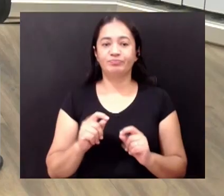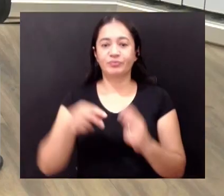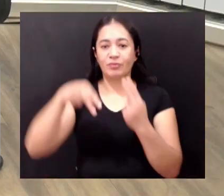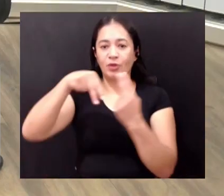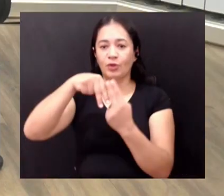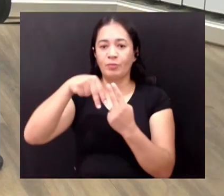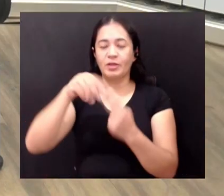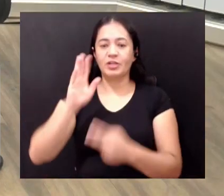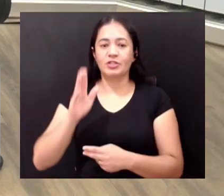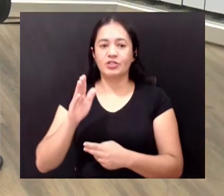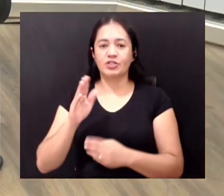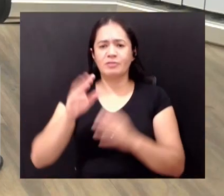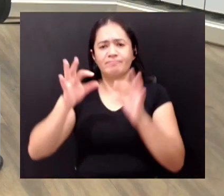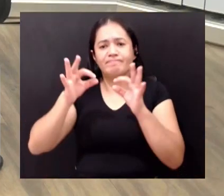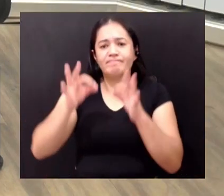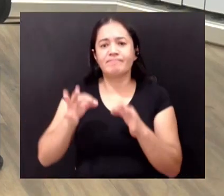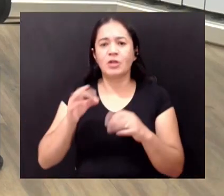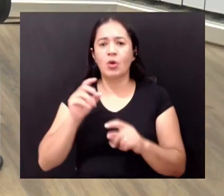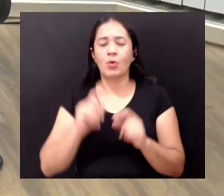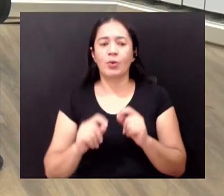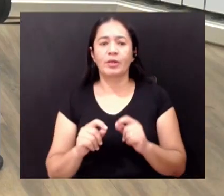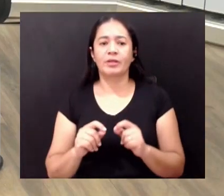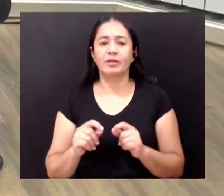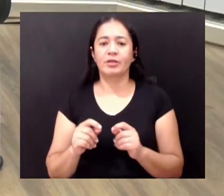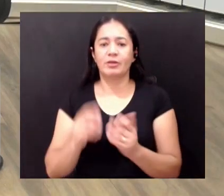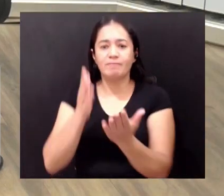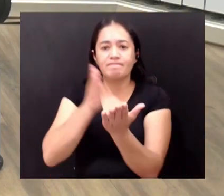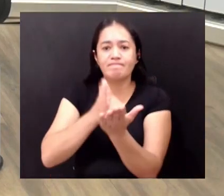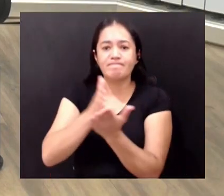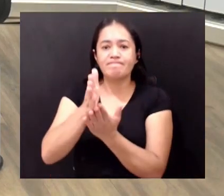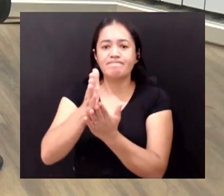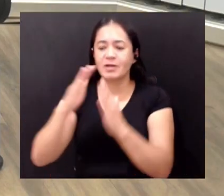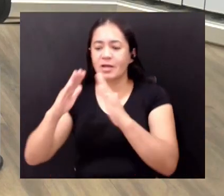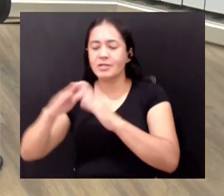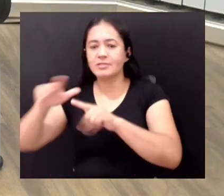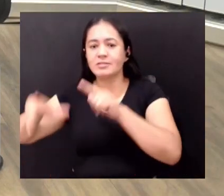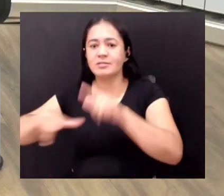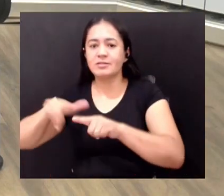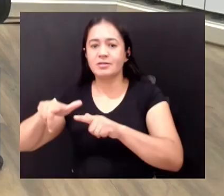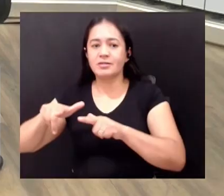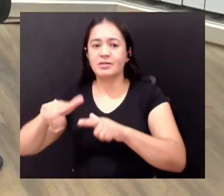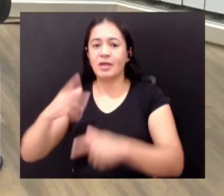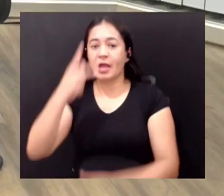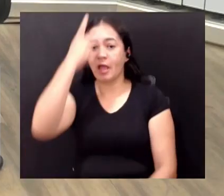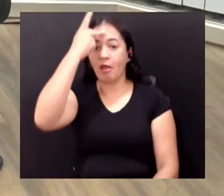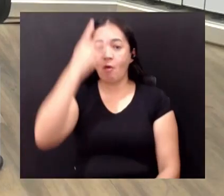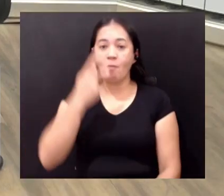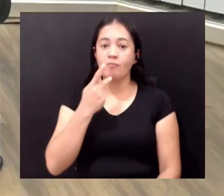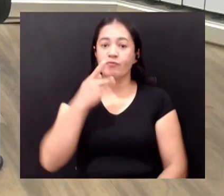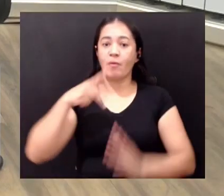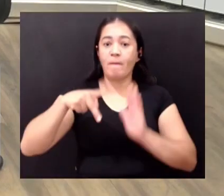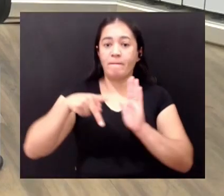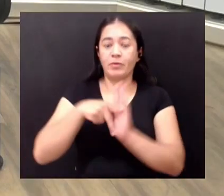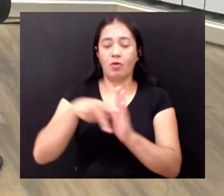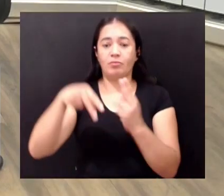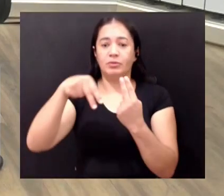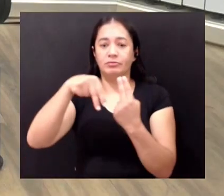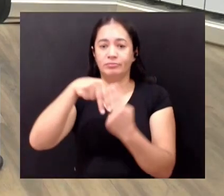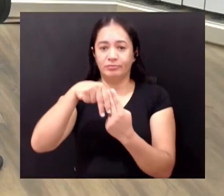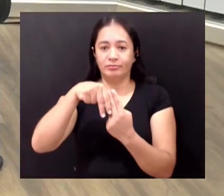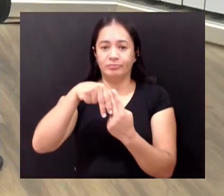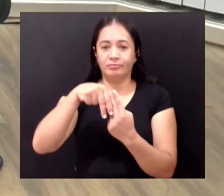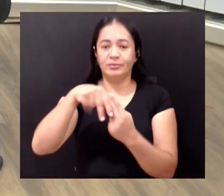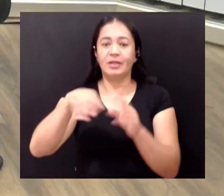certos de que esse caminho remoto pode ser mais o perfil dessa empresa e desses funcionários, né?